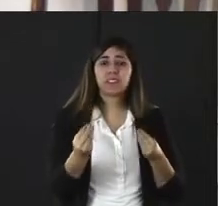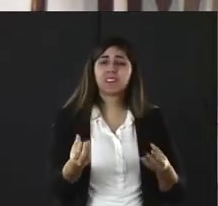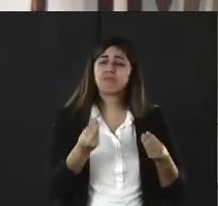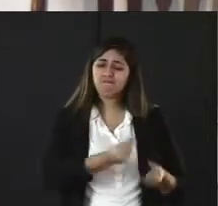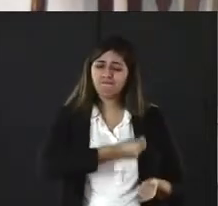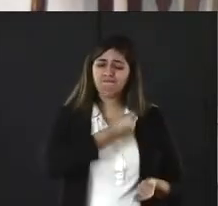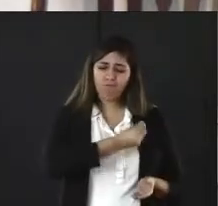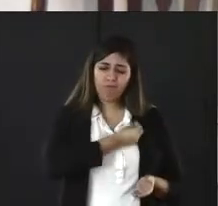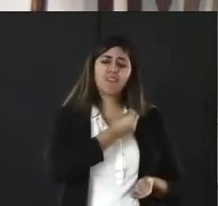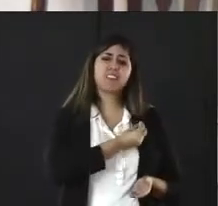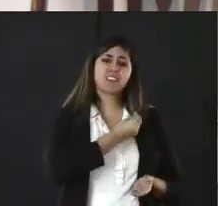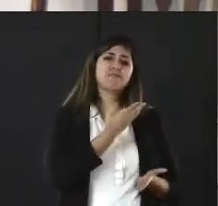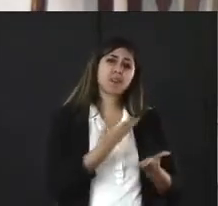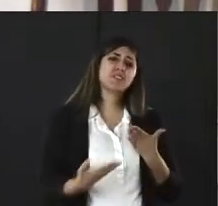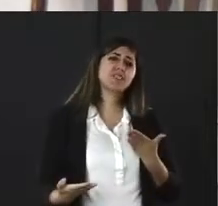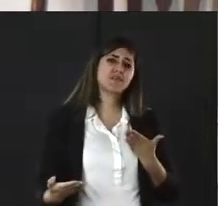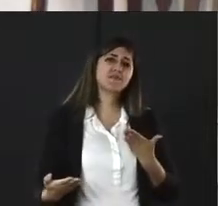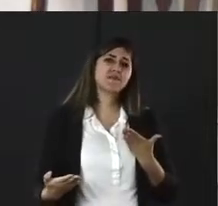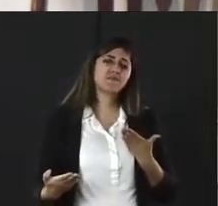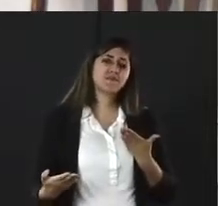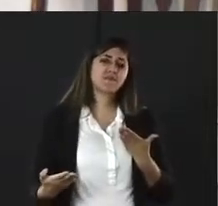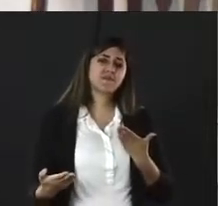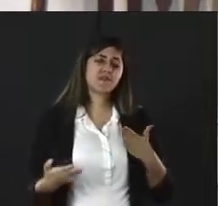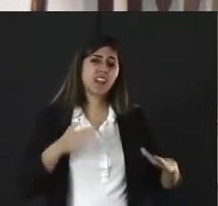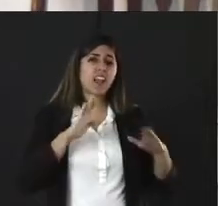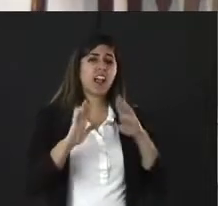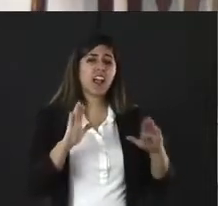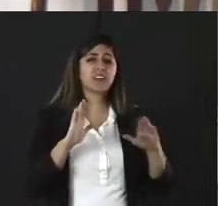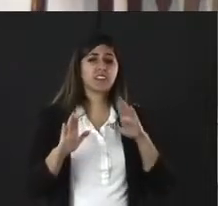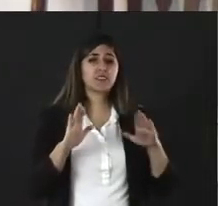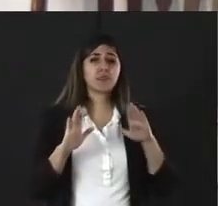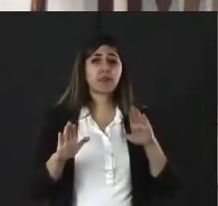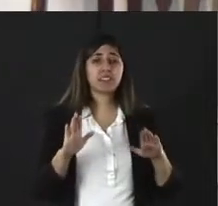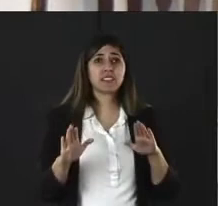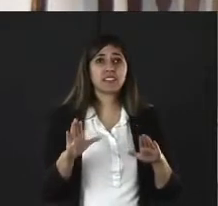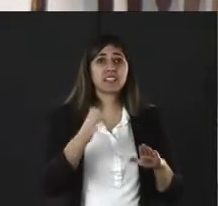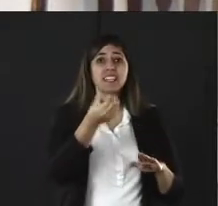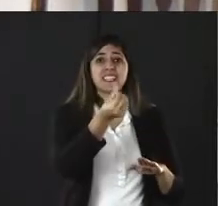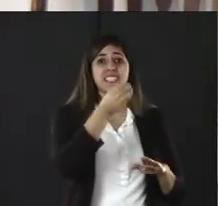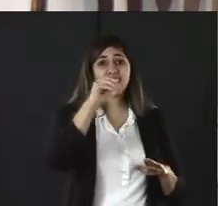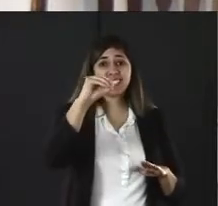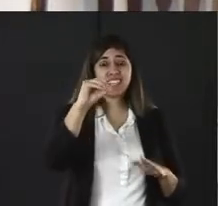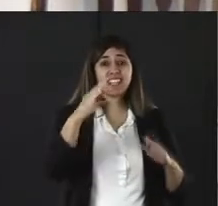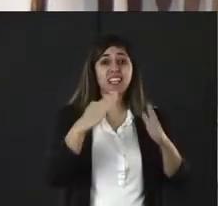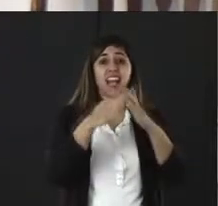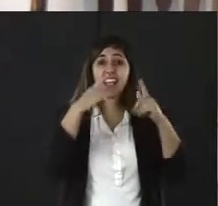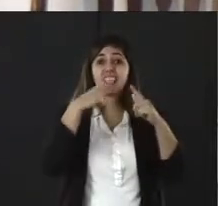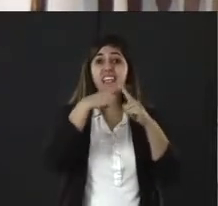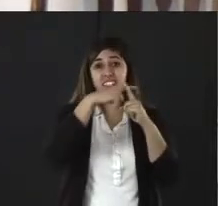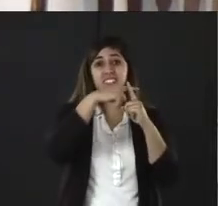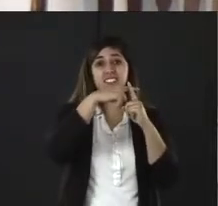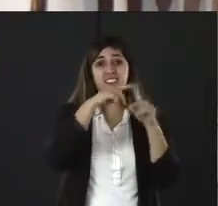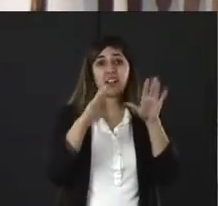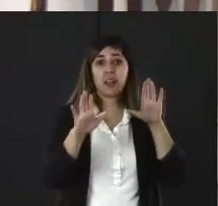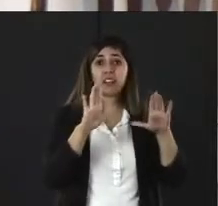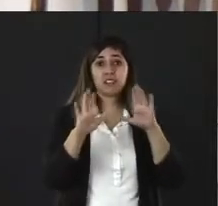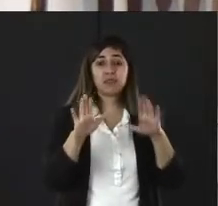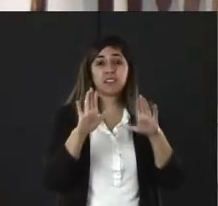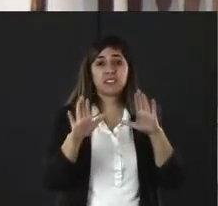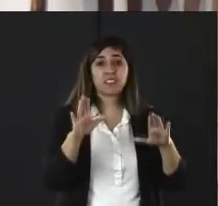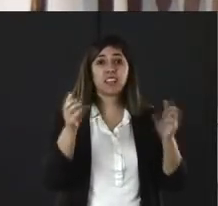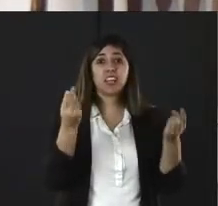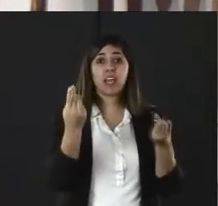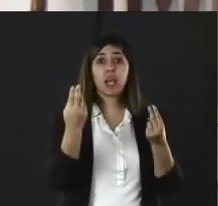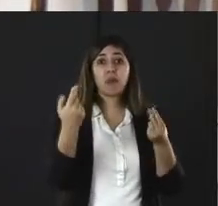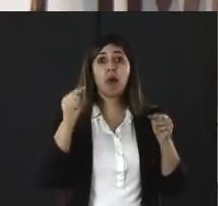vidas são mais de 60 igrejas da nossa de aproximadamente 500 membros